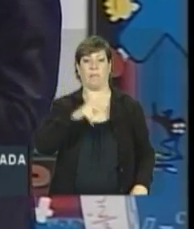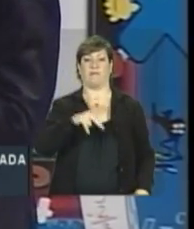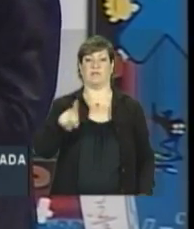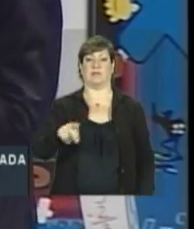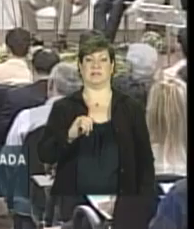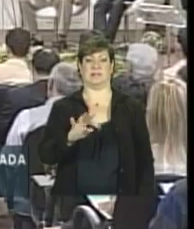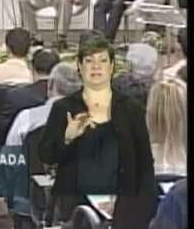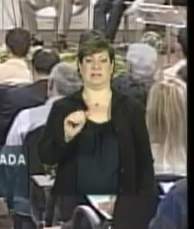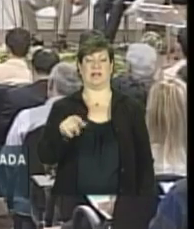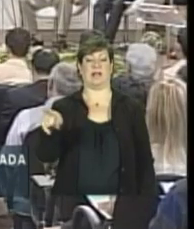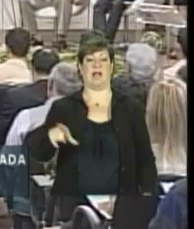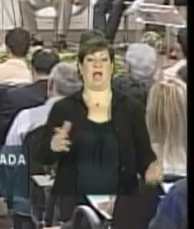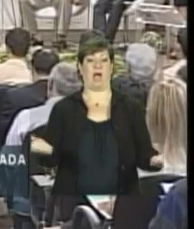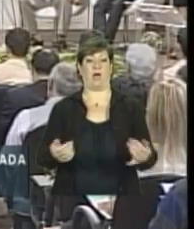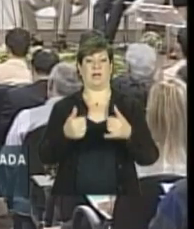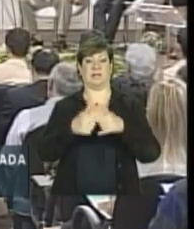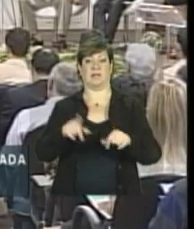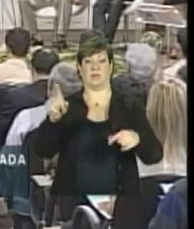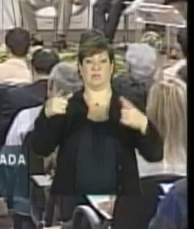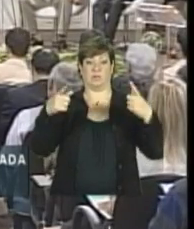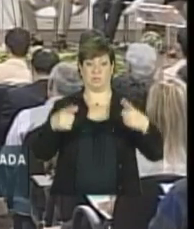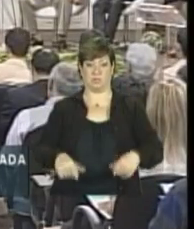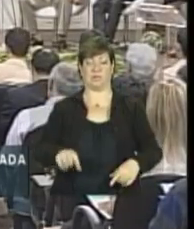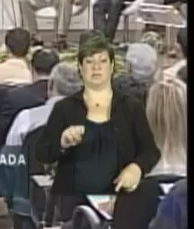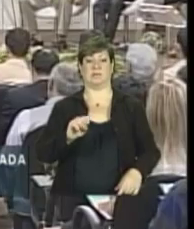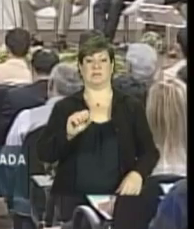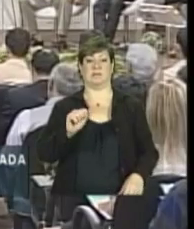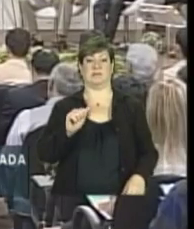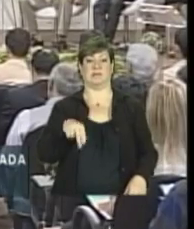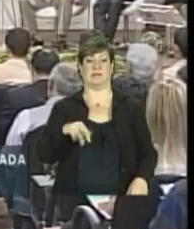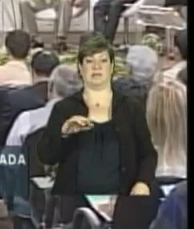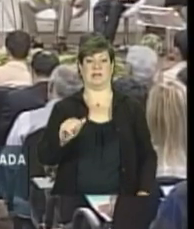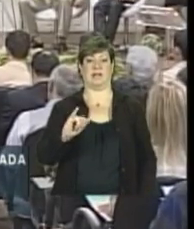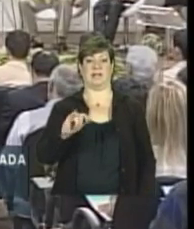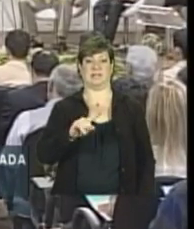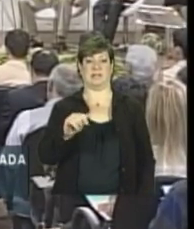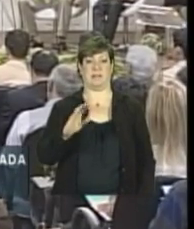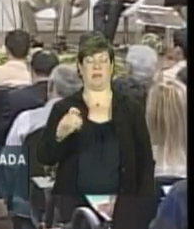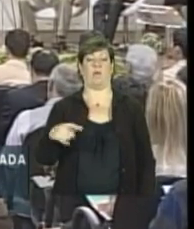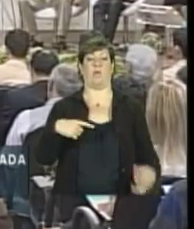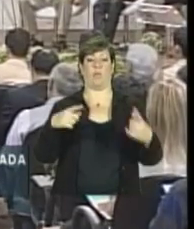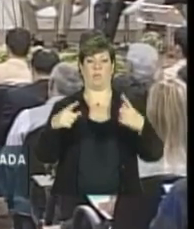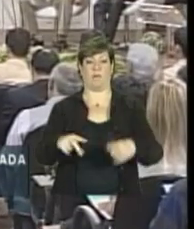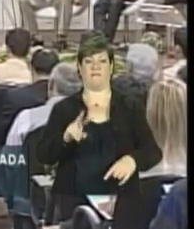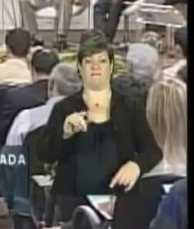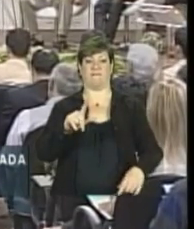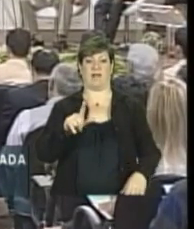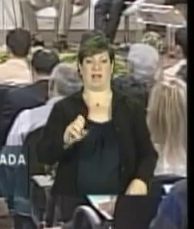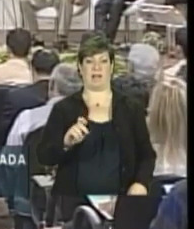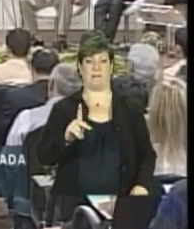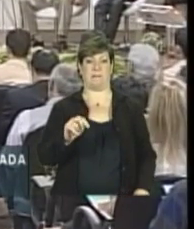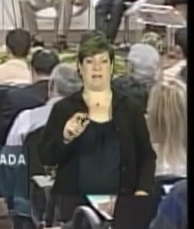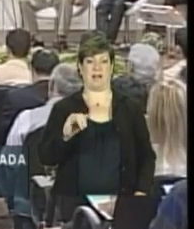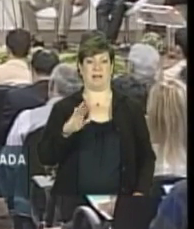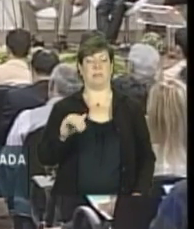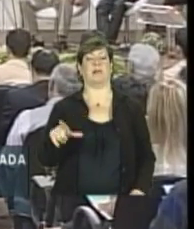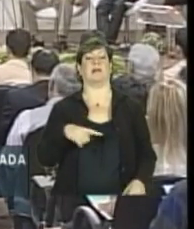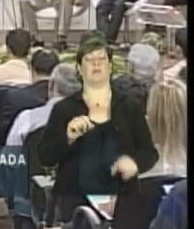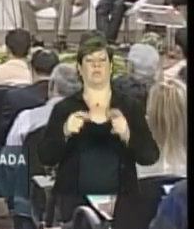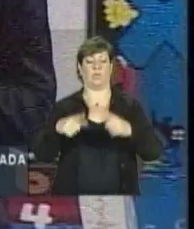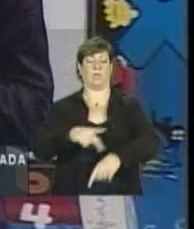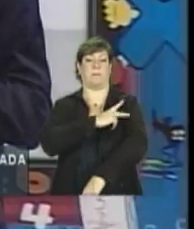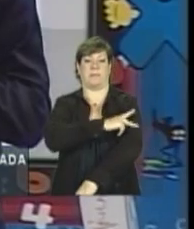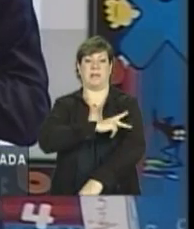está no MIT, que montou em Santa Isabel, ali no Vale de Paraíba, uma escola, e Santa Isabel, a exemplo dessa cidade do